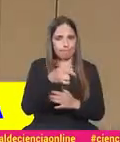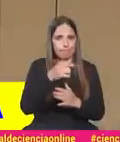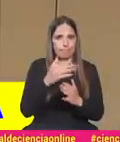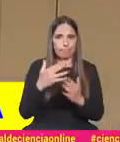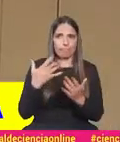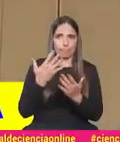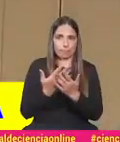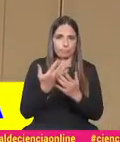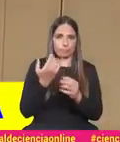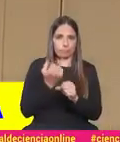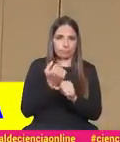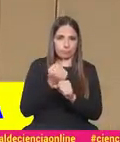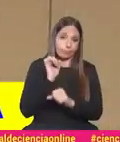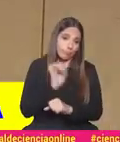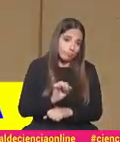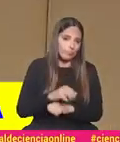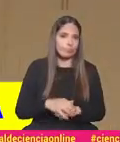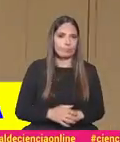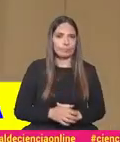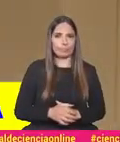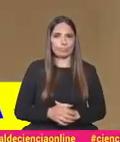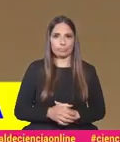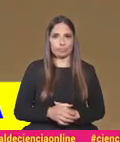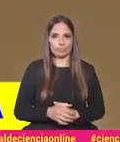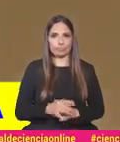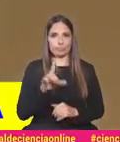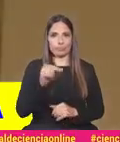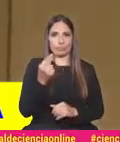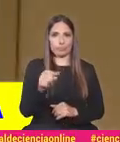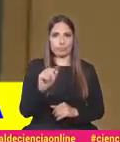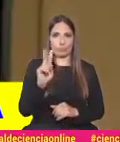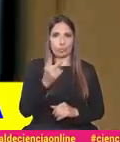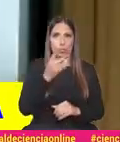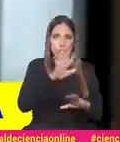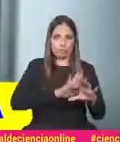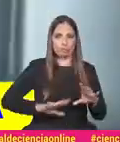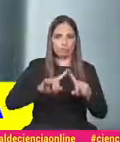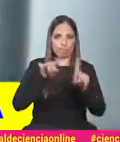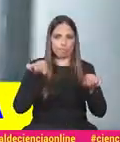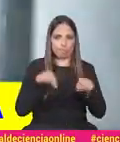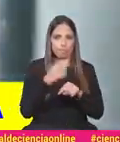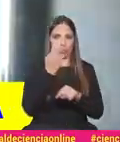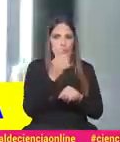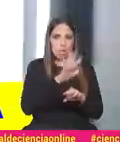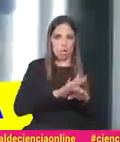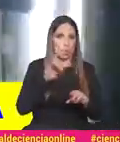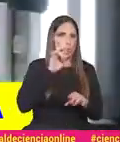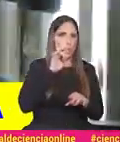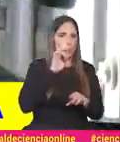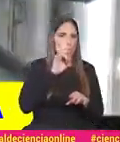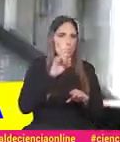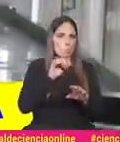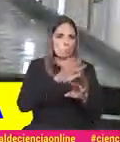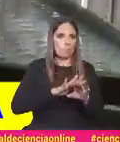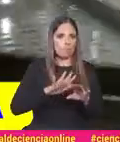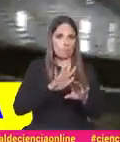de atividades deste mesmo laboratório. Temos aqui duas câmaras, uma onde efetuamos a conservação das coleções